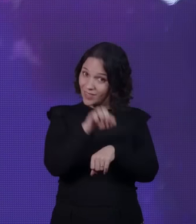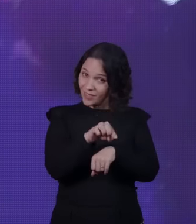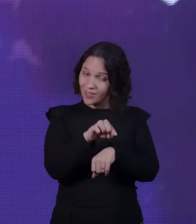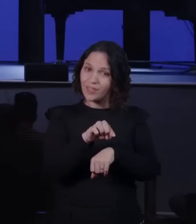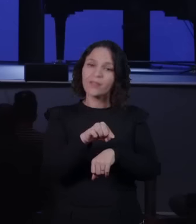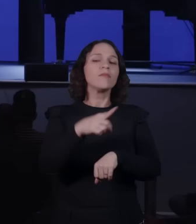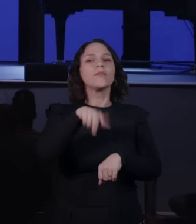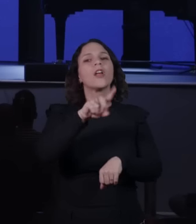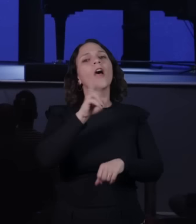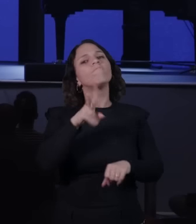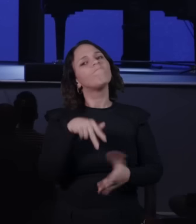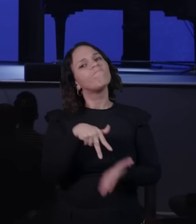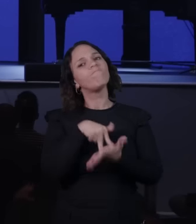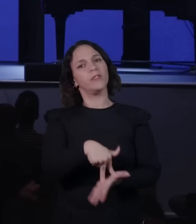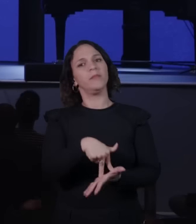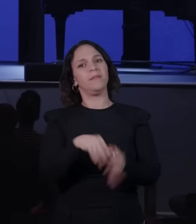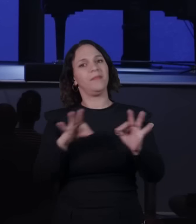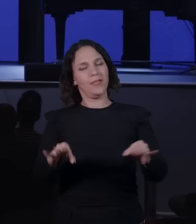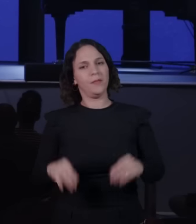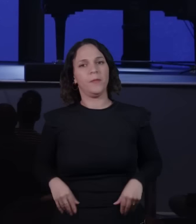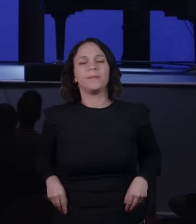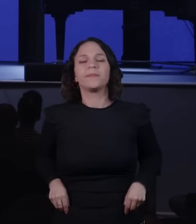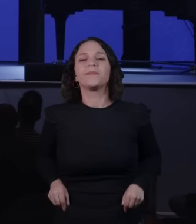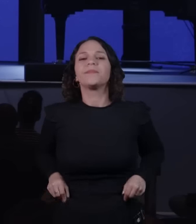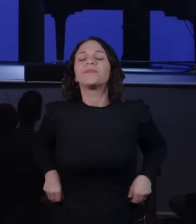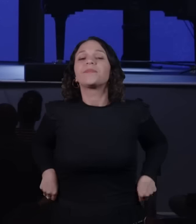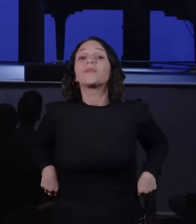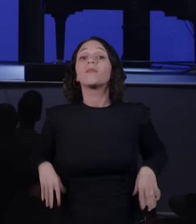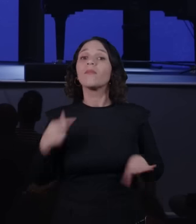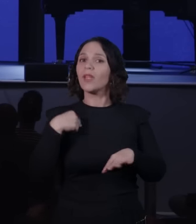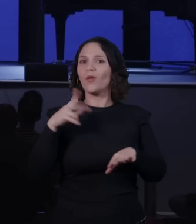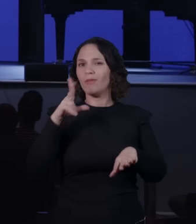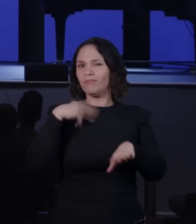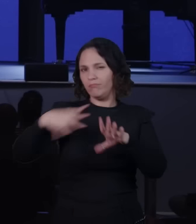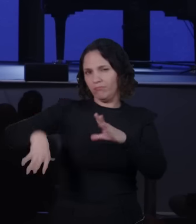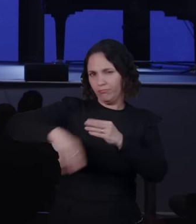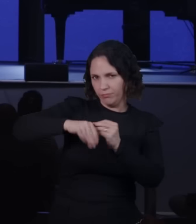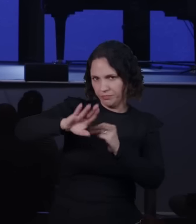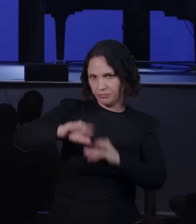vocês são firmes. E olha, gente, aqui eu quero fazer um